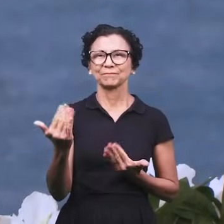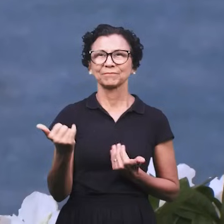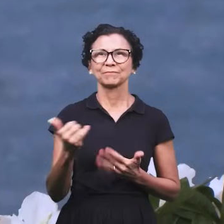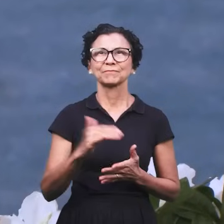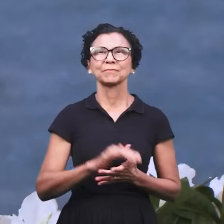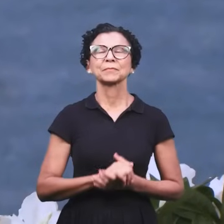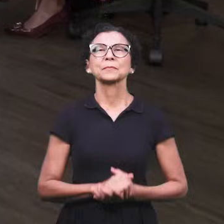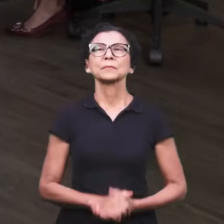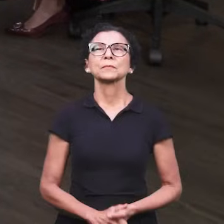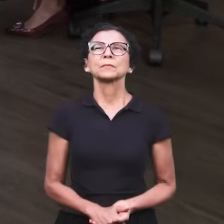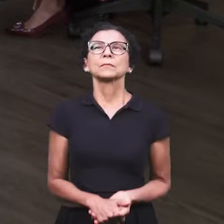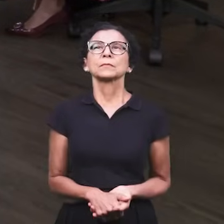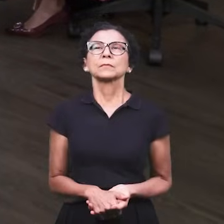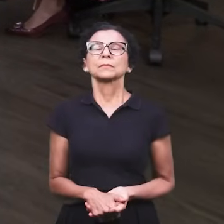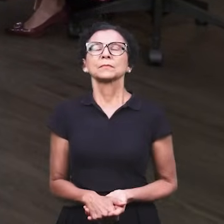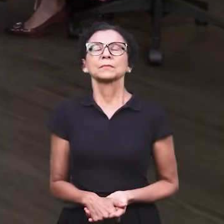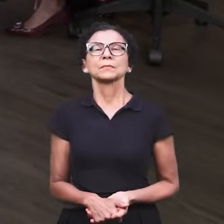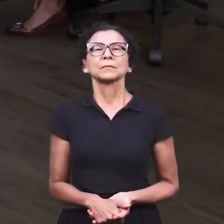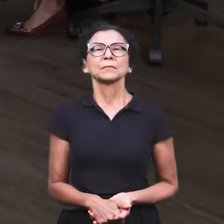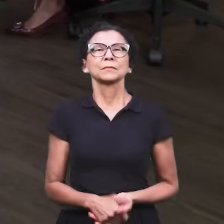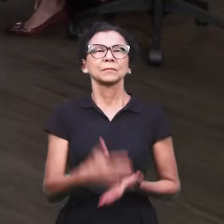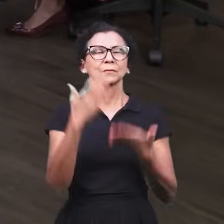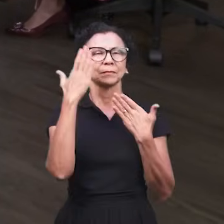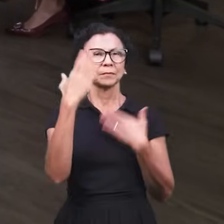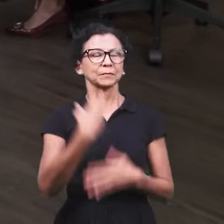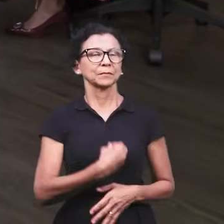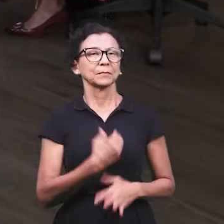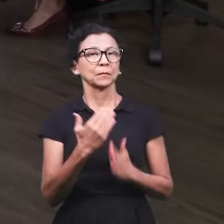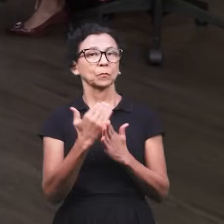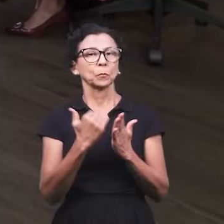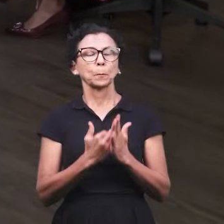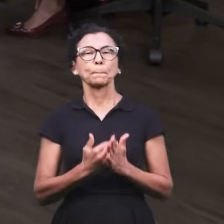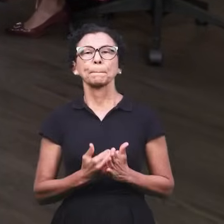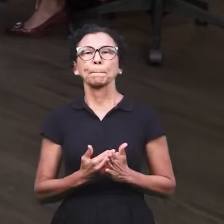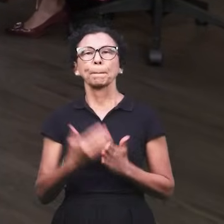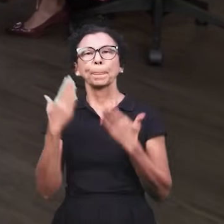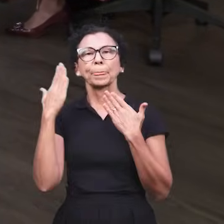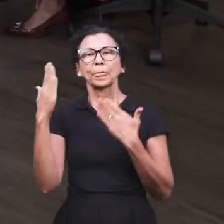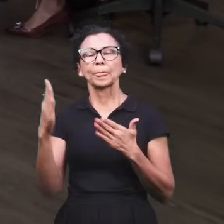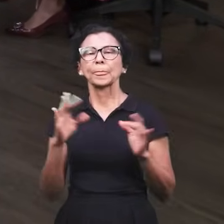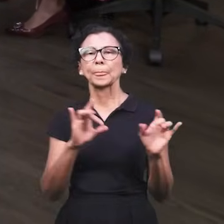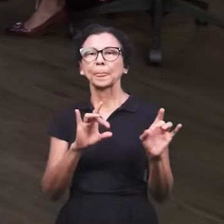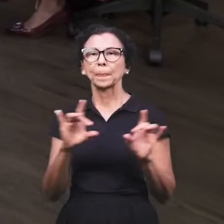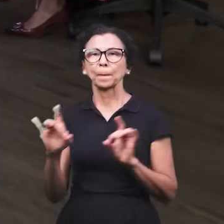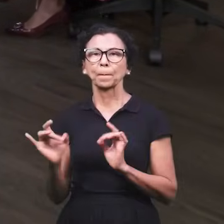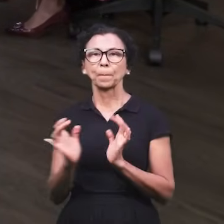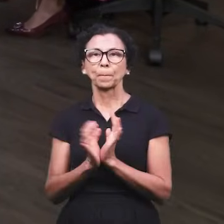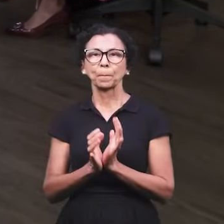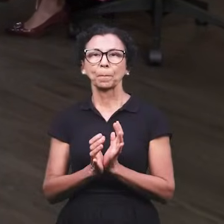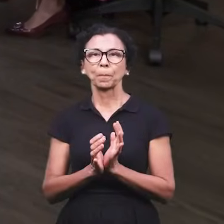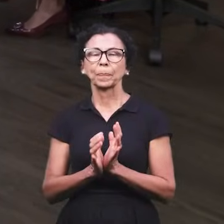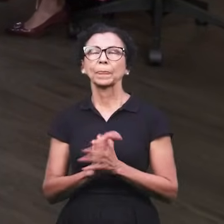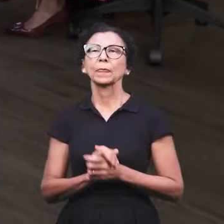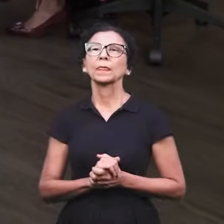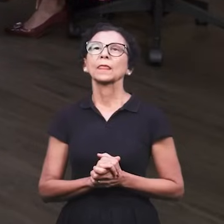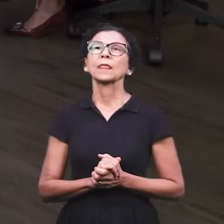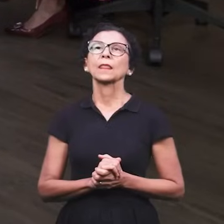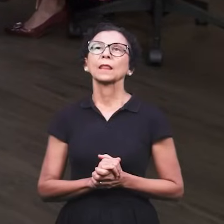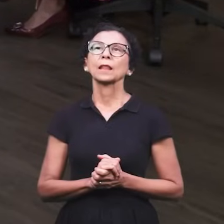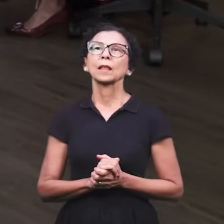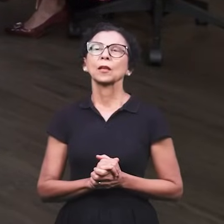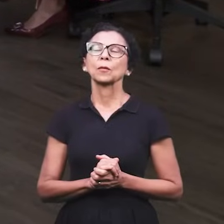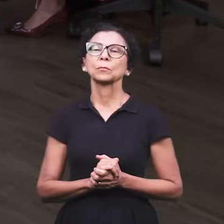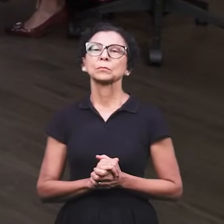a todos. Obrigada, pastor, mais uma vez por estar aqui no programa. Queria agradecer em especial aos jovens que fizeram uma contribuição muito especial